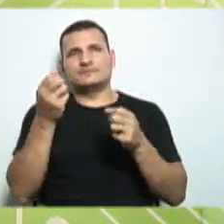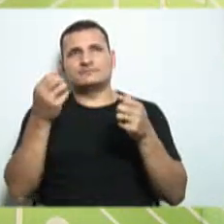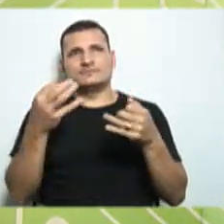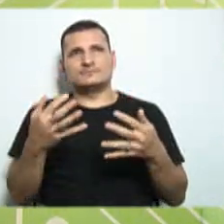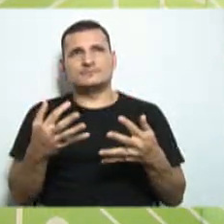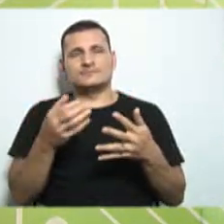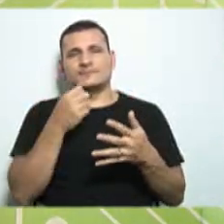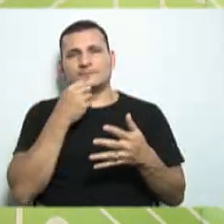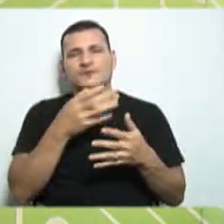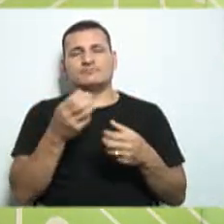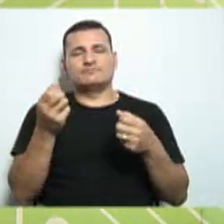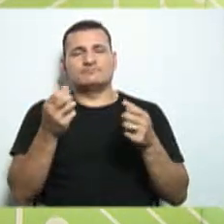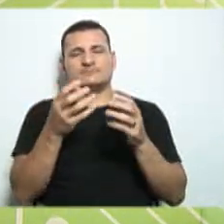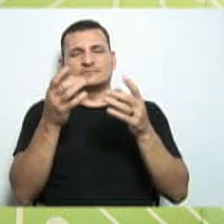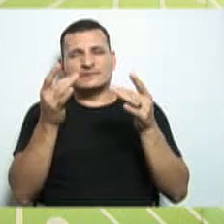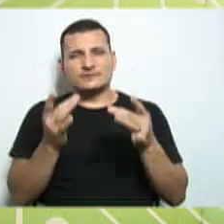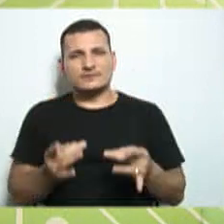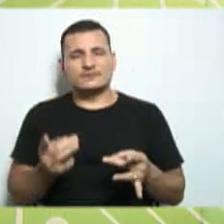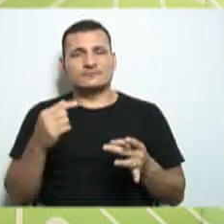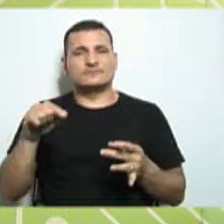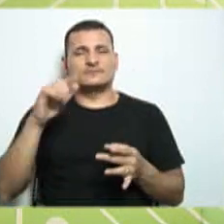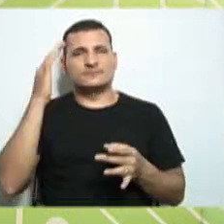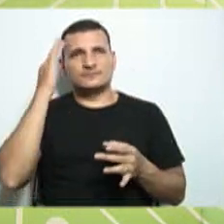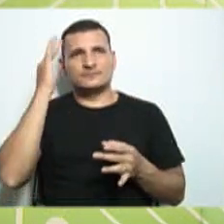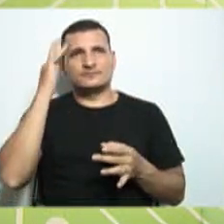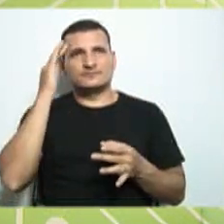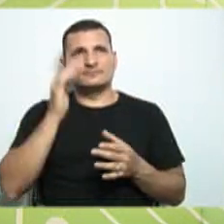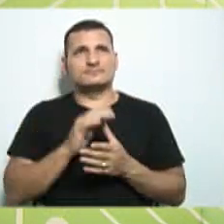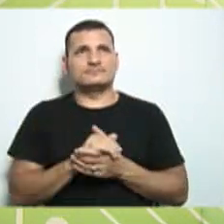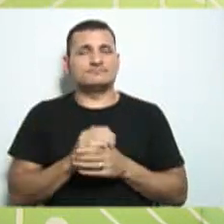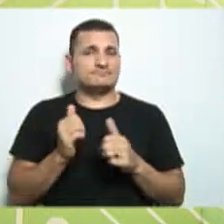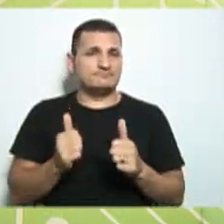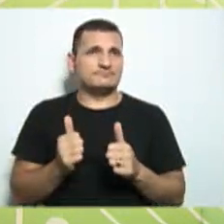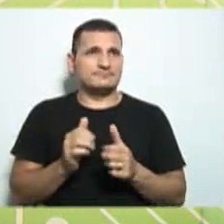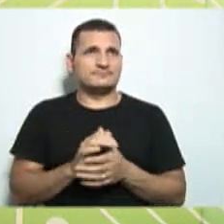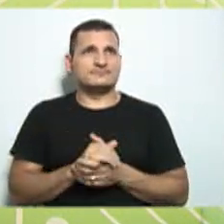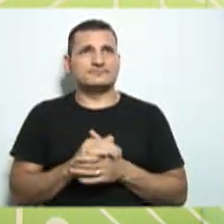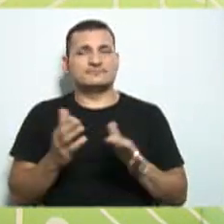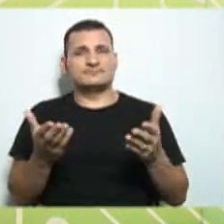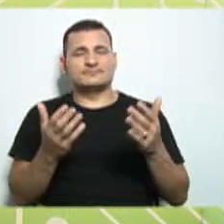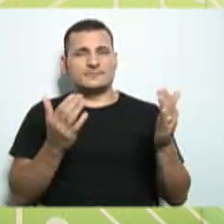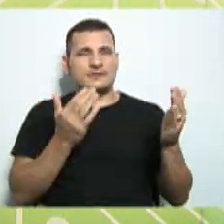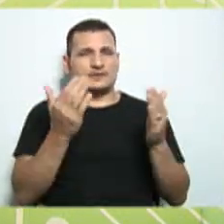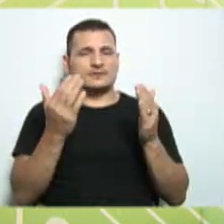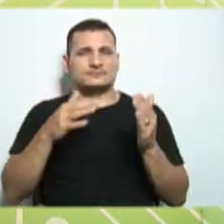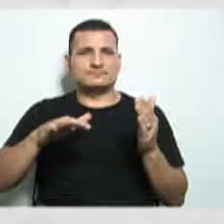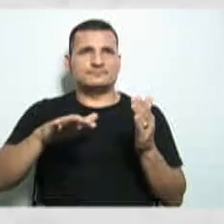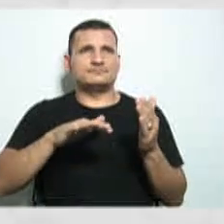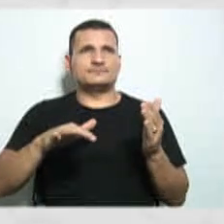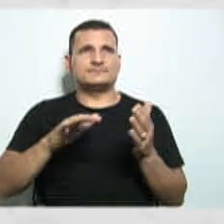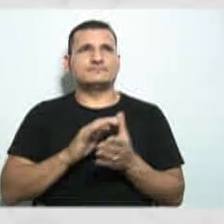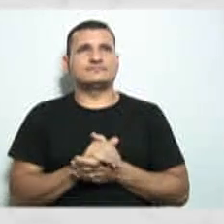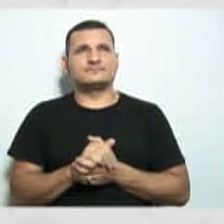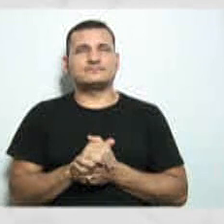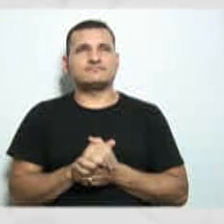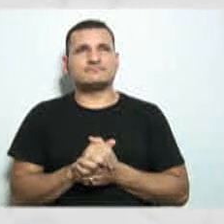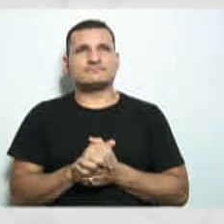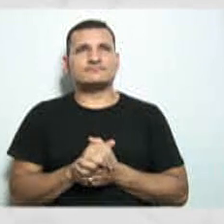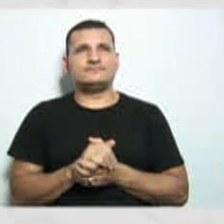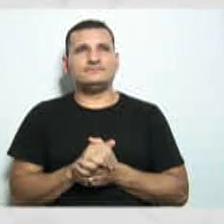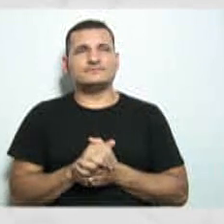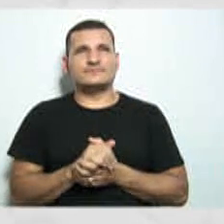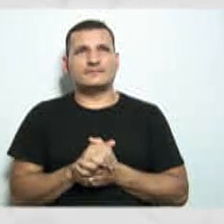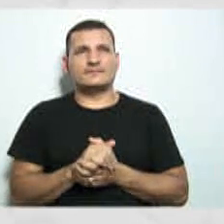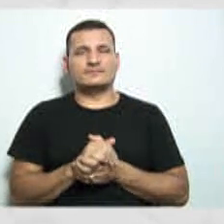bem especificado de uma forma que você entendesse muito bem, tá bom? Vamos falar de análise de ambiente então, coloca na tela porque eu quero te mostrar o seguinte,